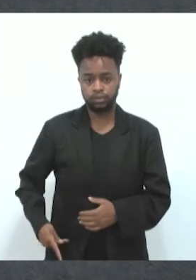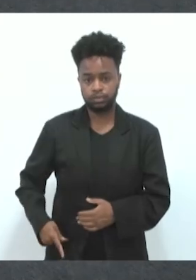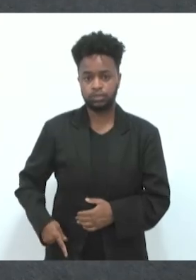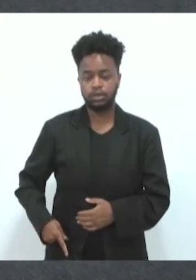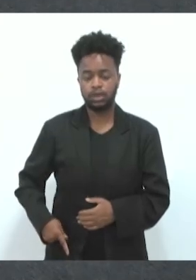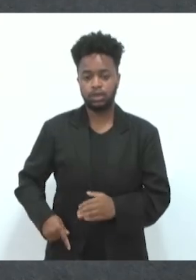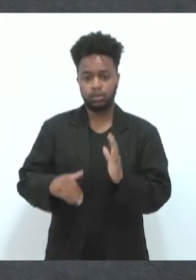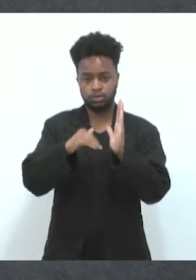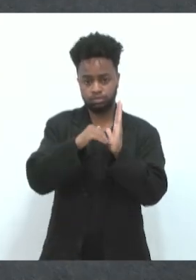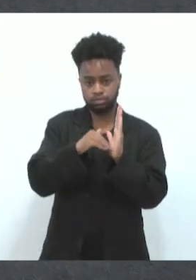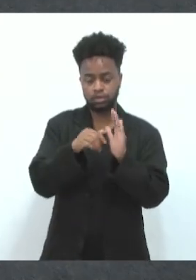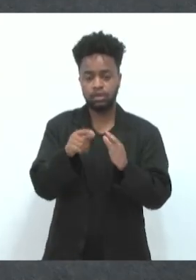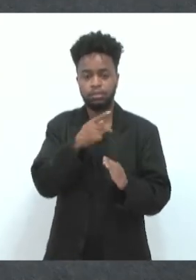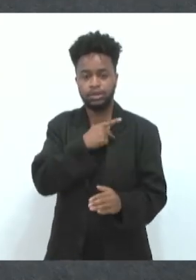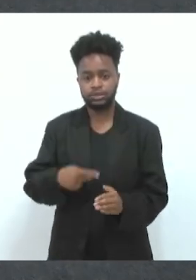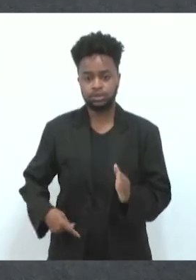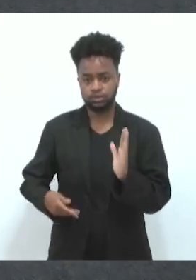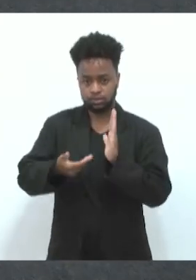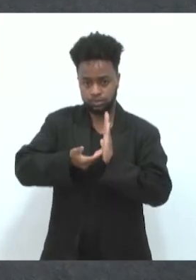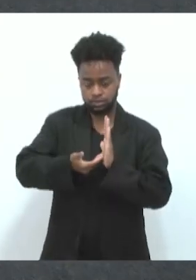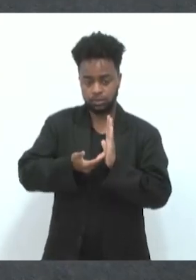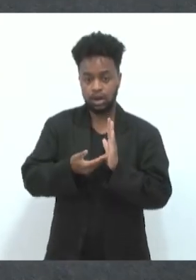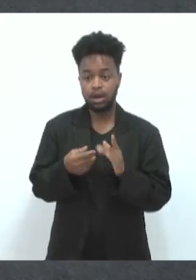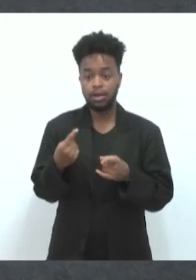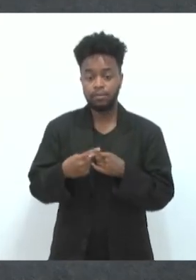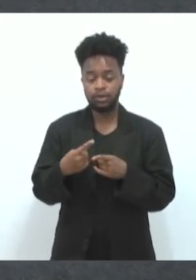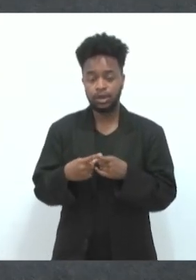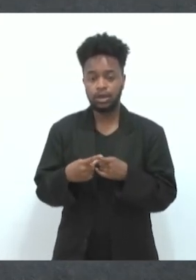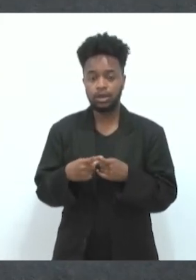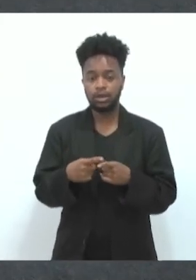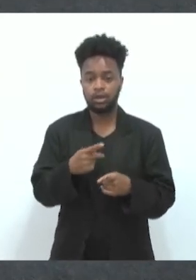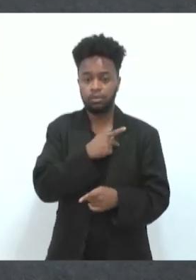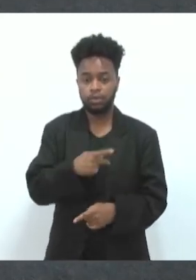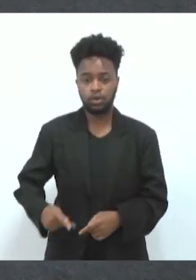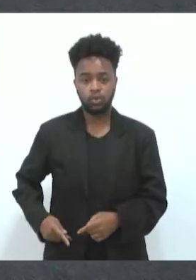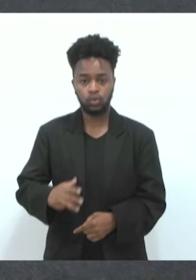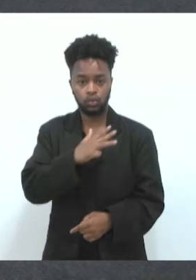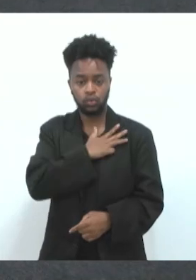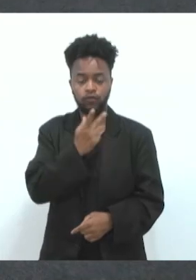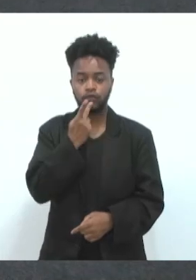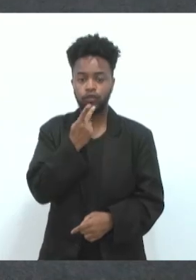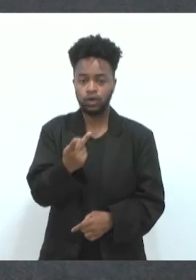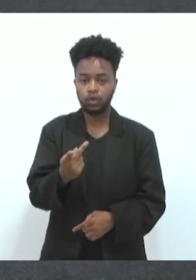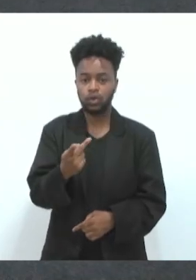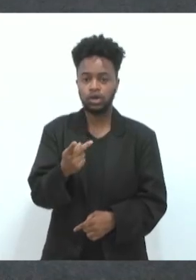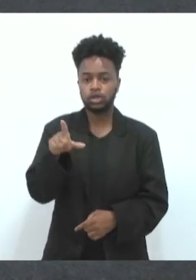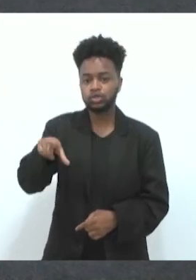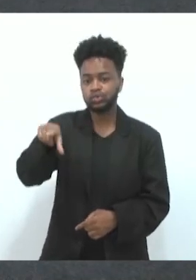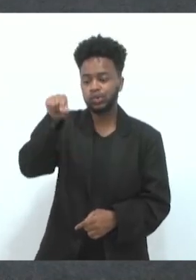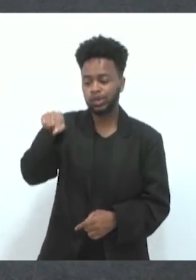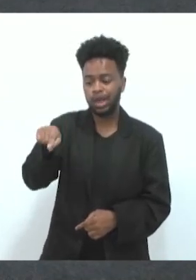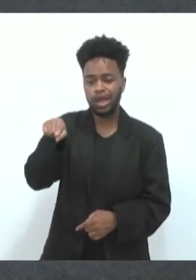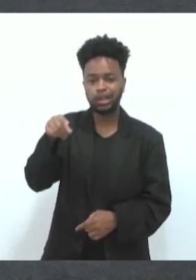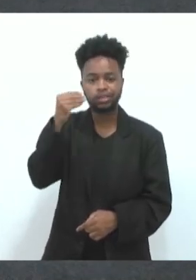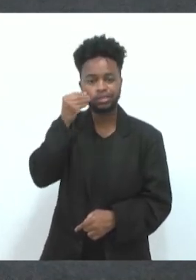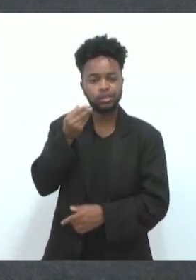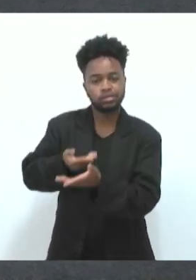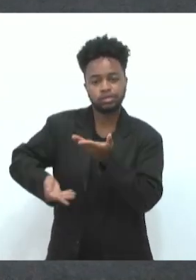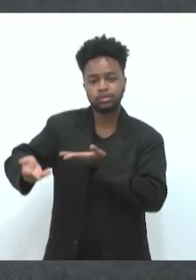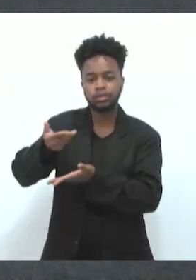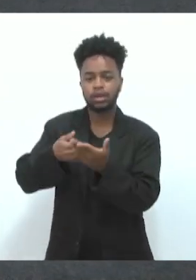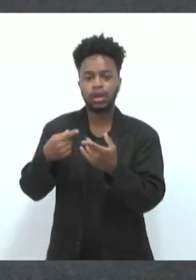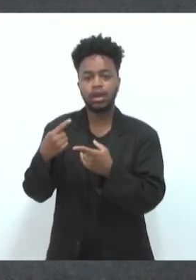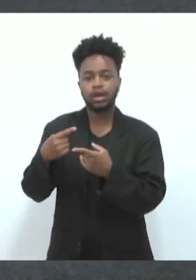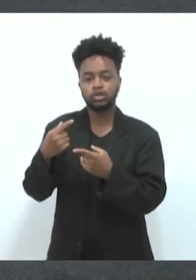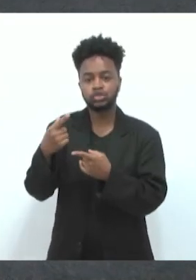presidente Davi Alcolumbre, quando o presidente da República diz que escolheu para dialogar uma ministra por